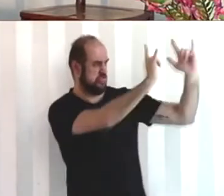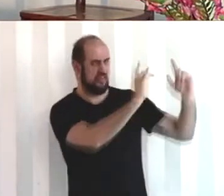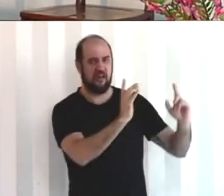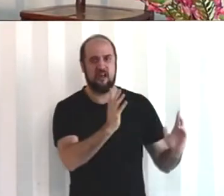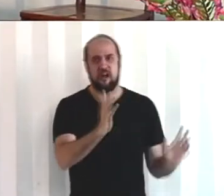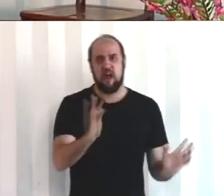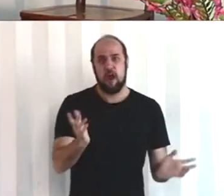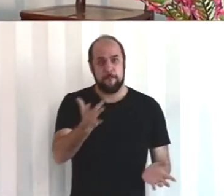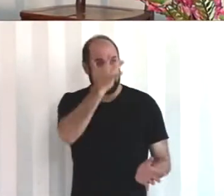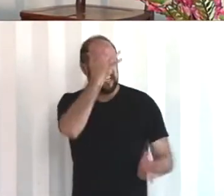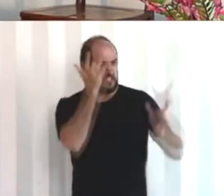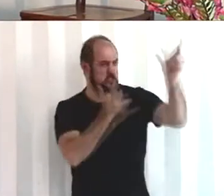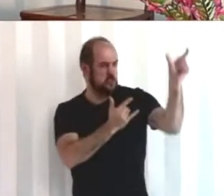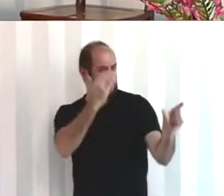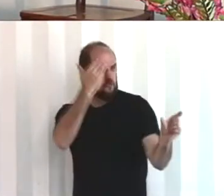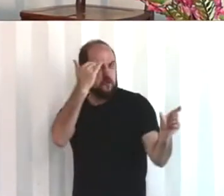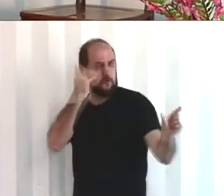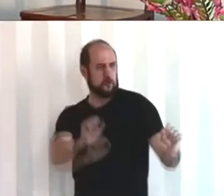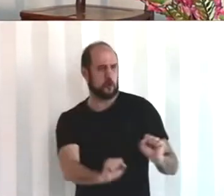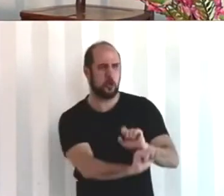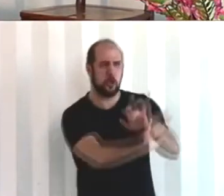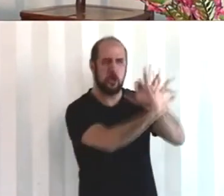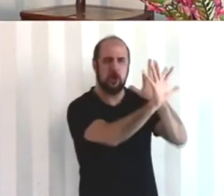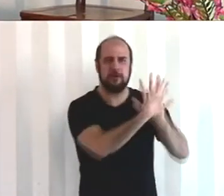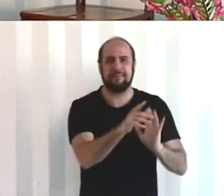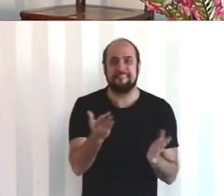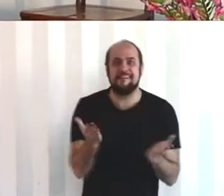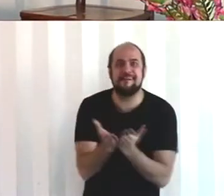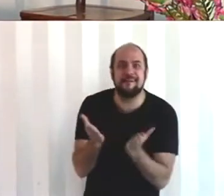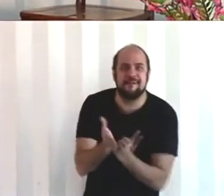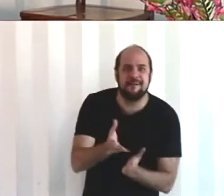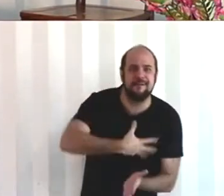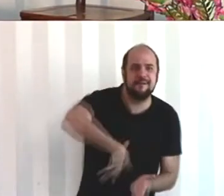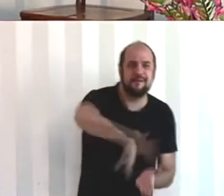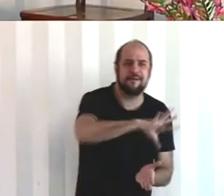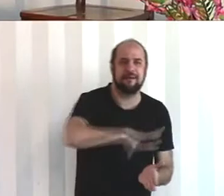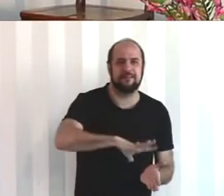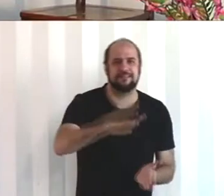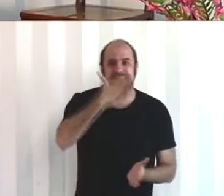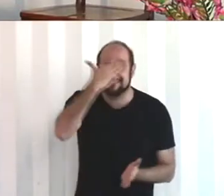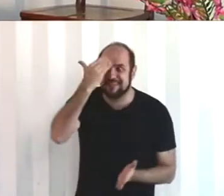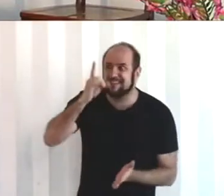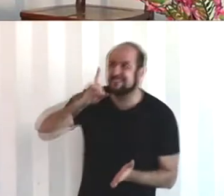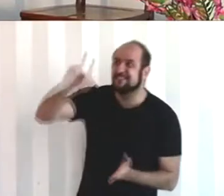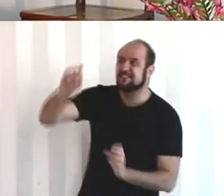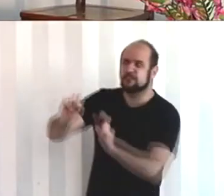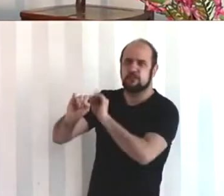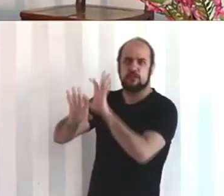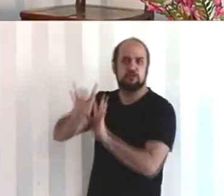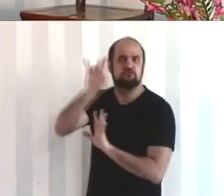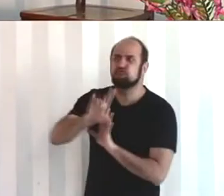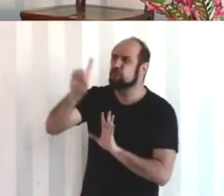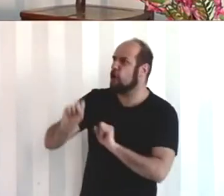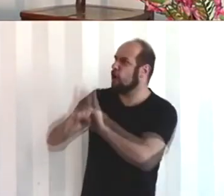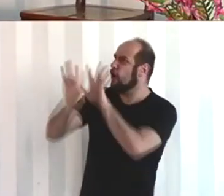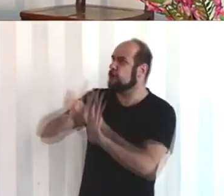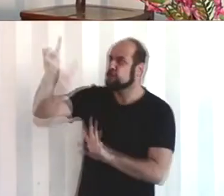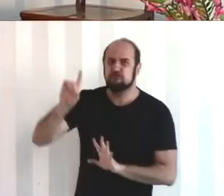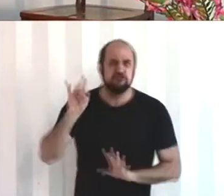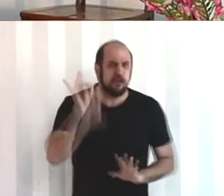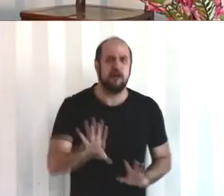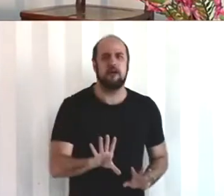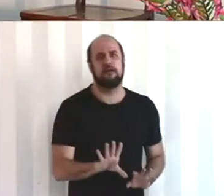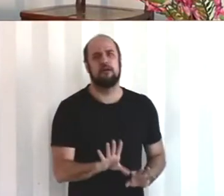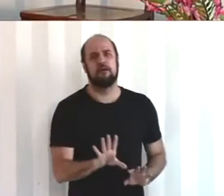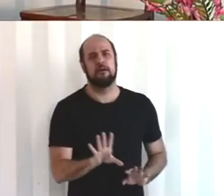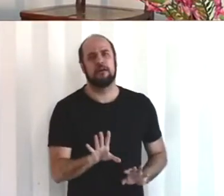personalidades, inclusive no meio cristão, e não estão rendendo glórias ao Senhor. Só lhe deu glória. Nós devemos